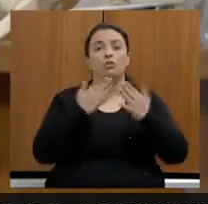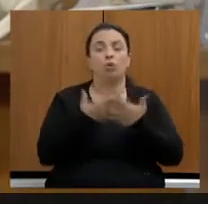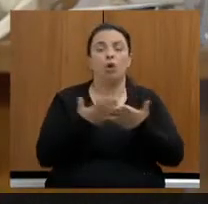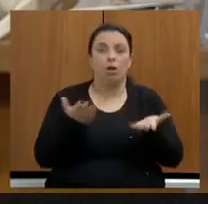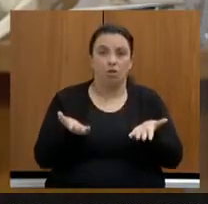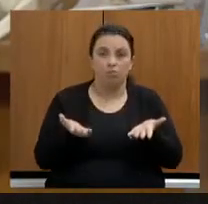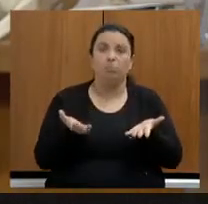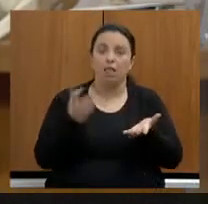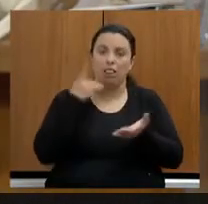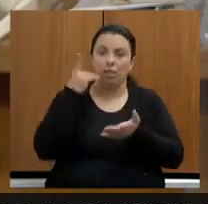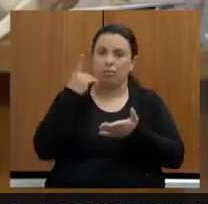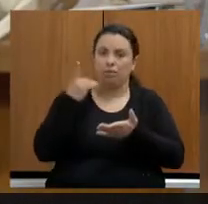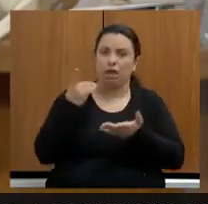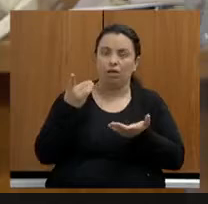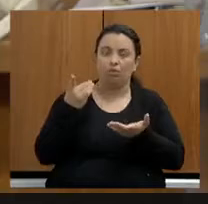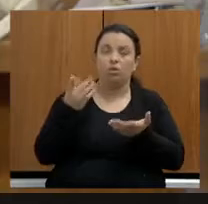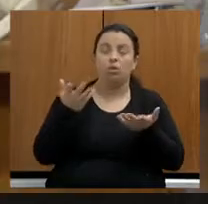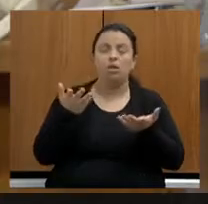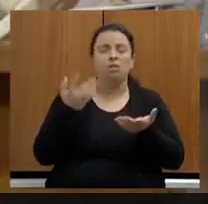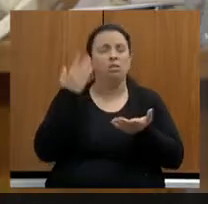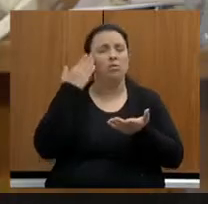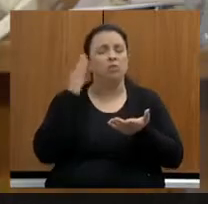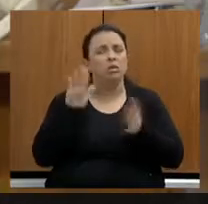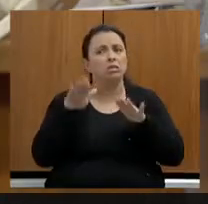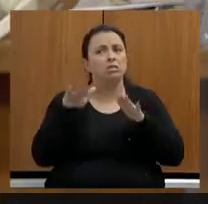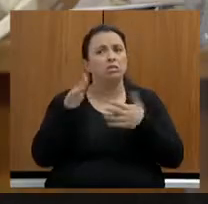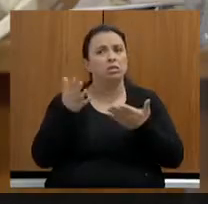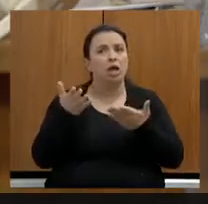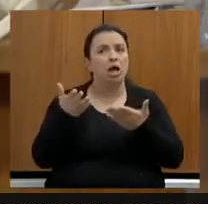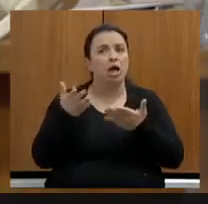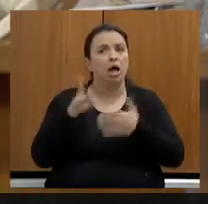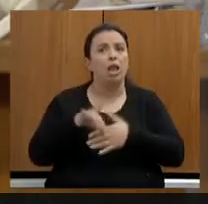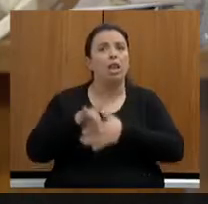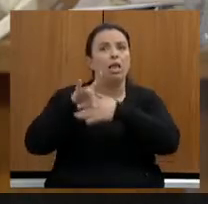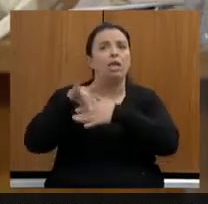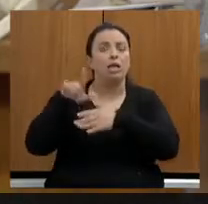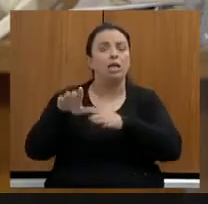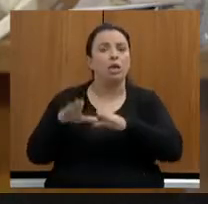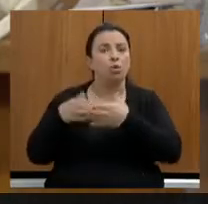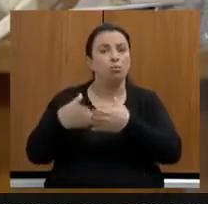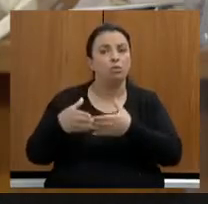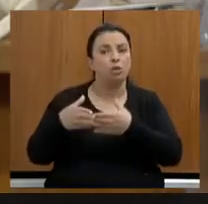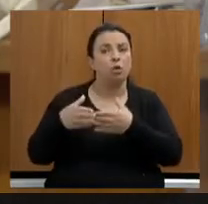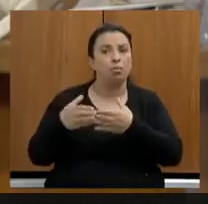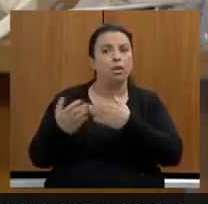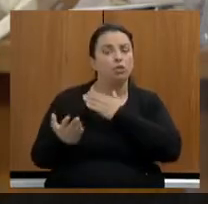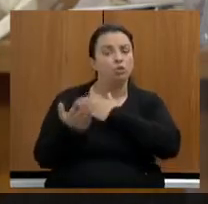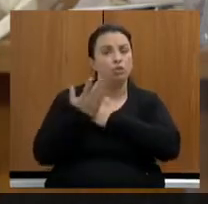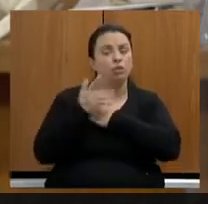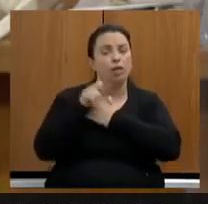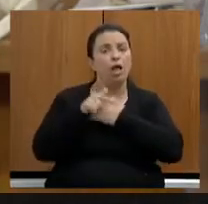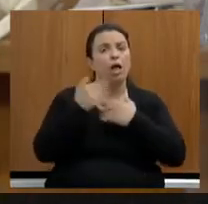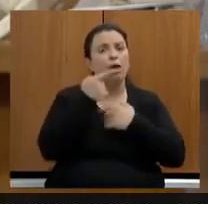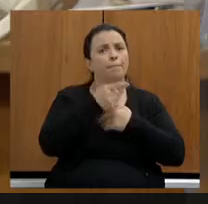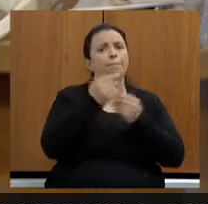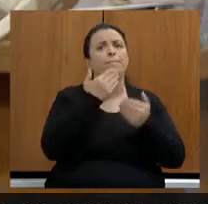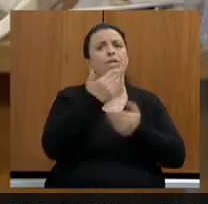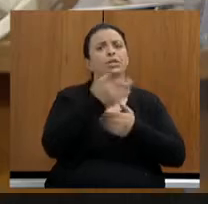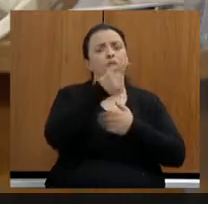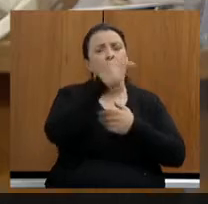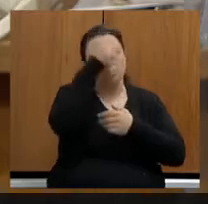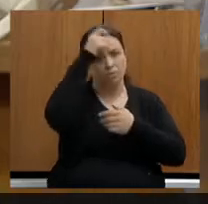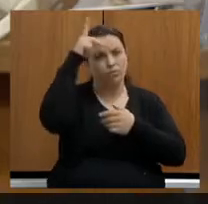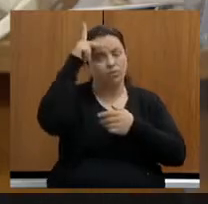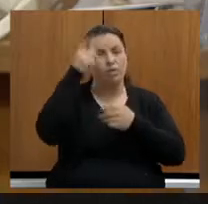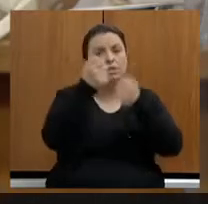dele né Eu não sei se Seria algo interessante contar com a liderança da comissão nessa no pedido de justificativas Porque sim